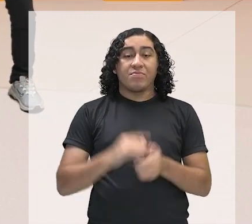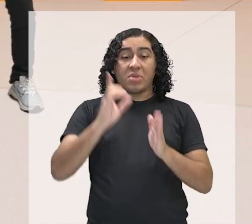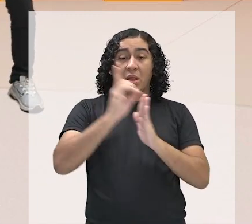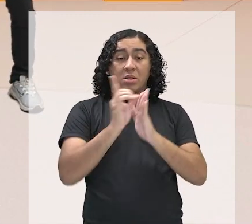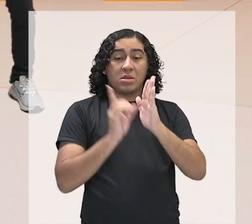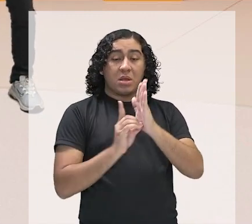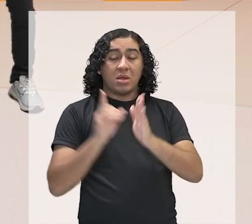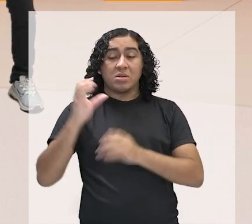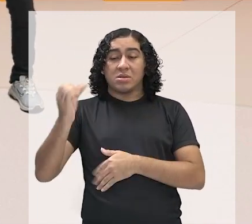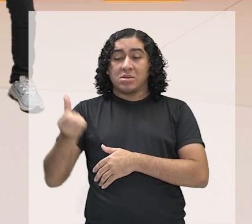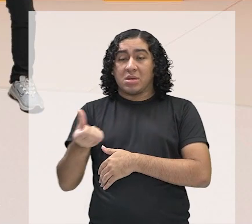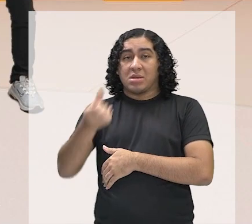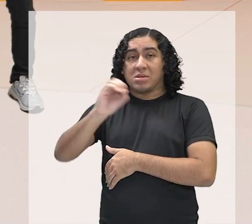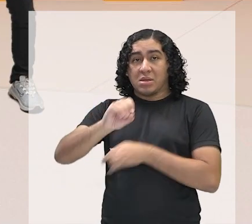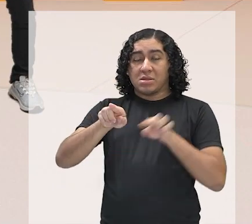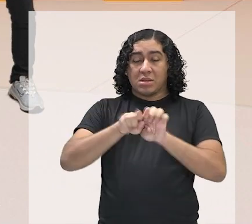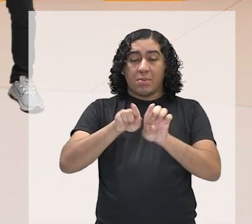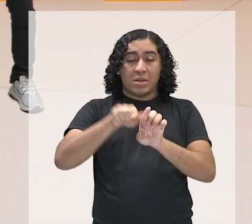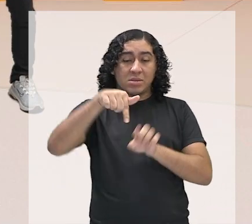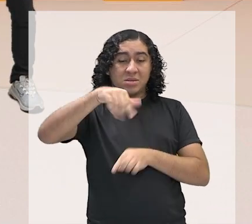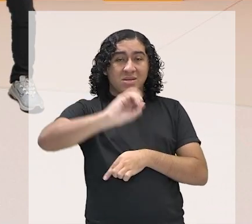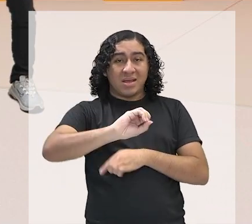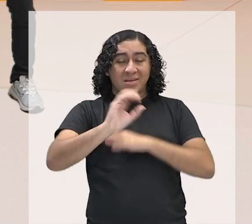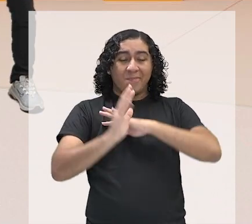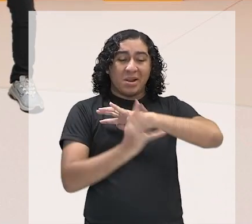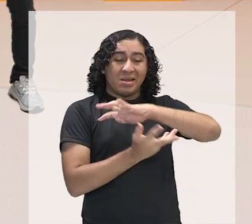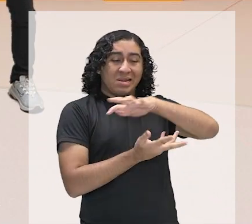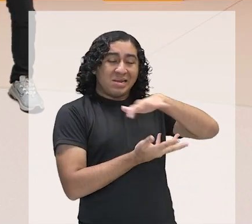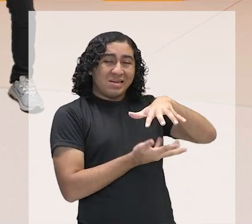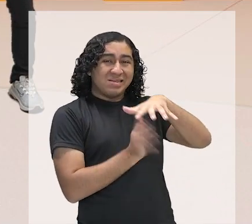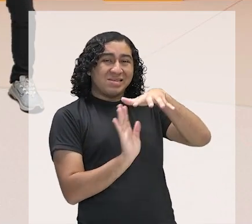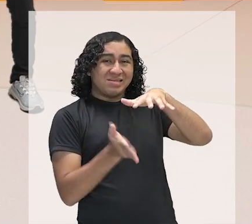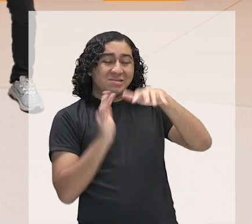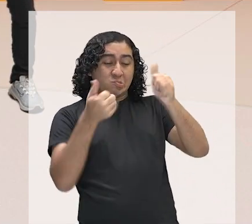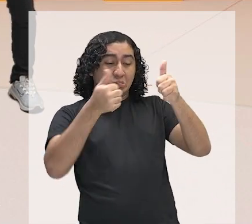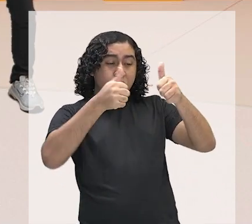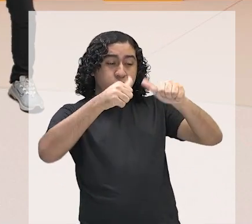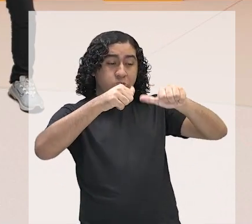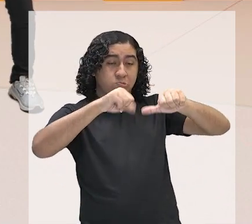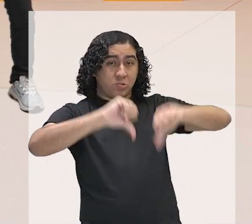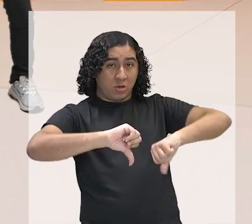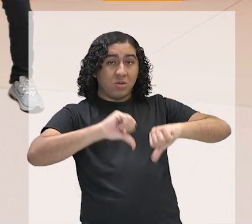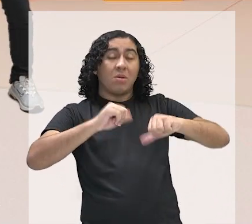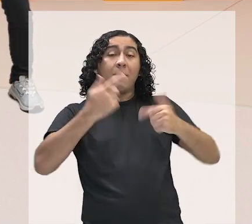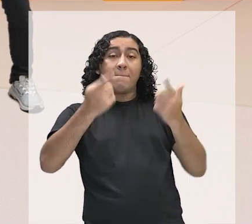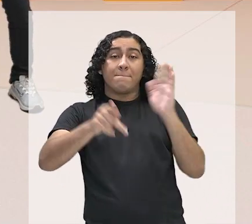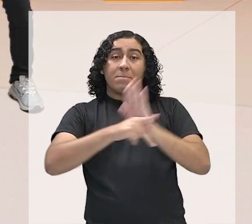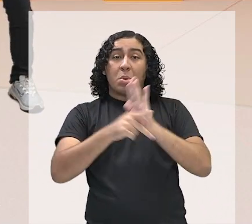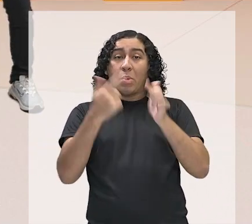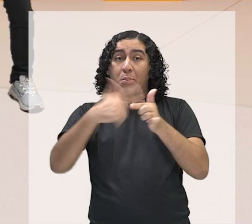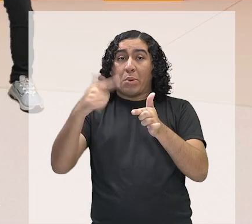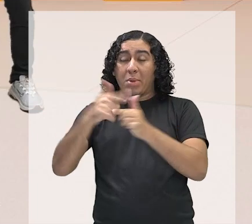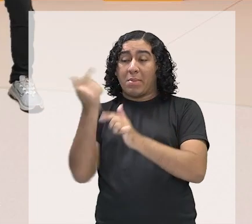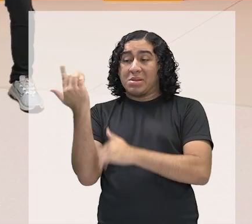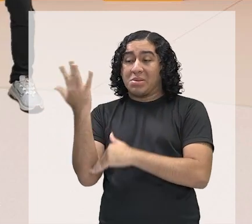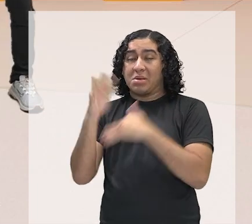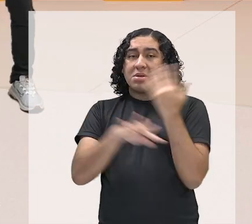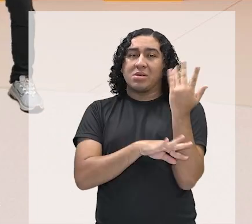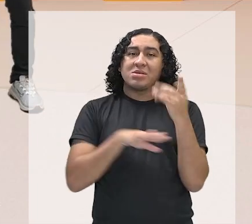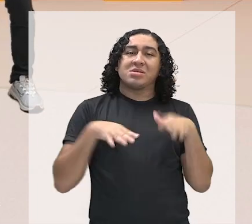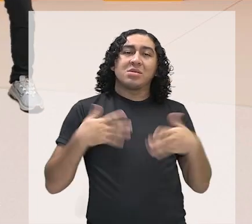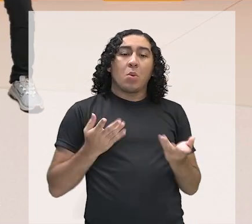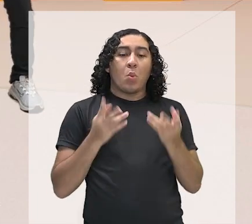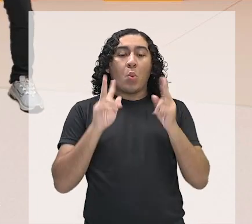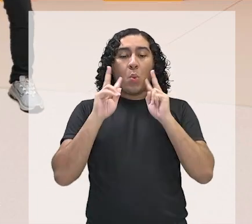70, o nosso planeta já estava sofrendo há um tempo com esses problemas. Então o homem começou a sentir na